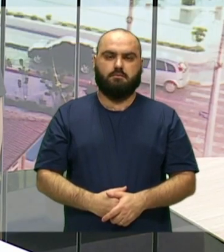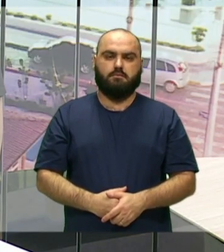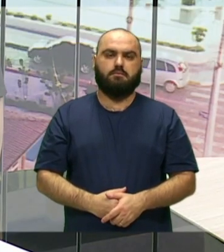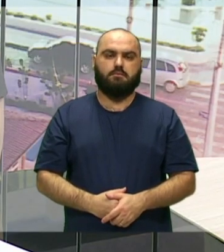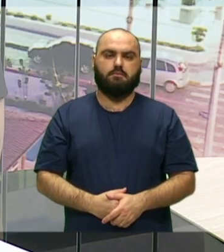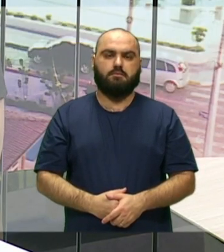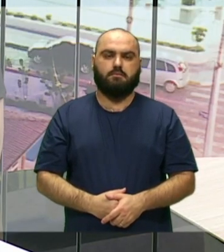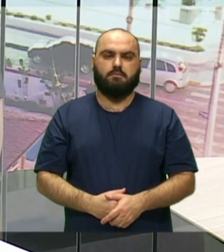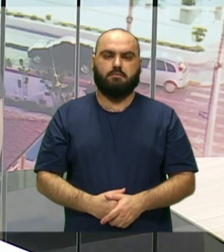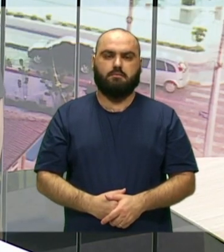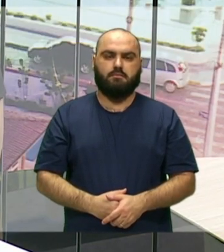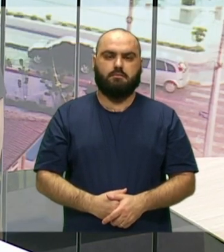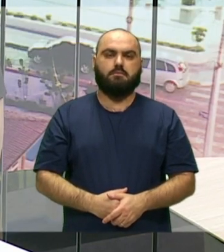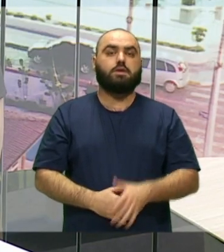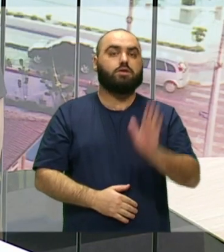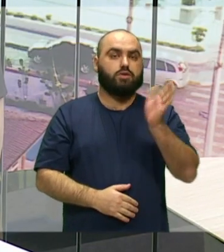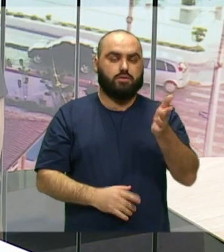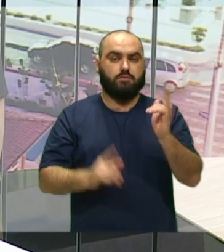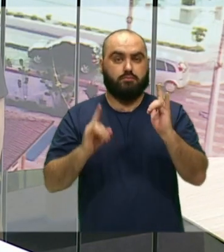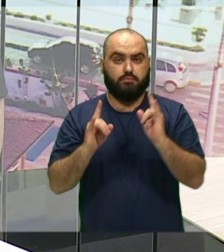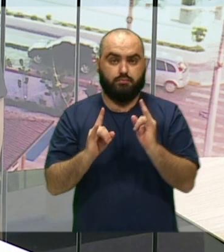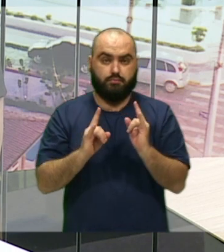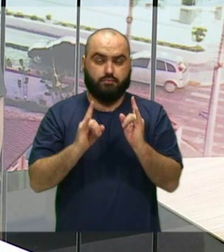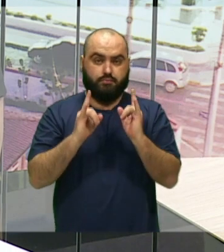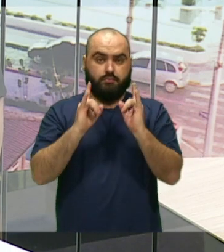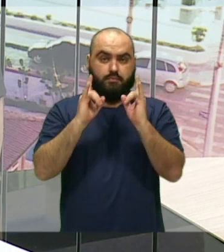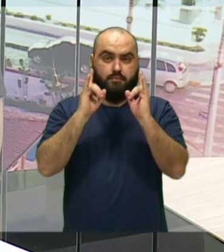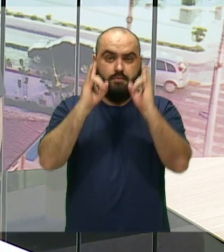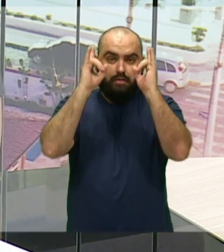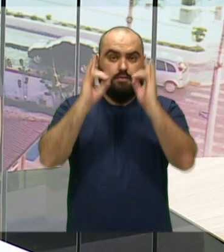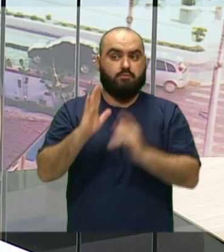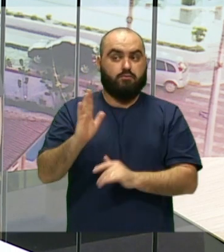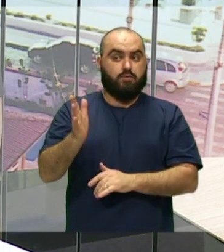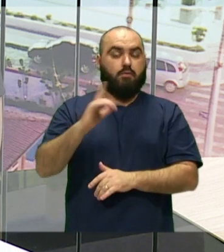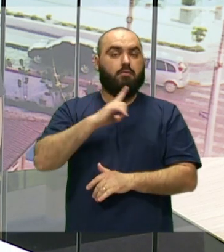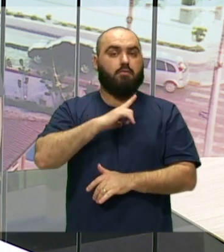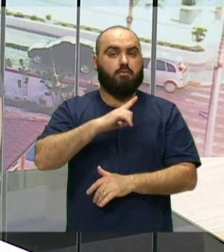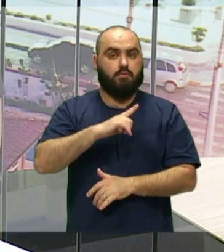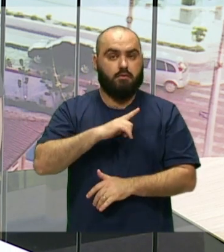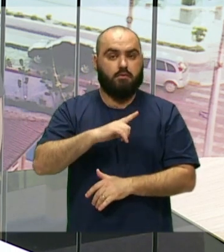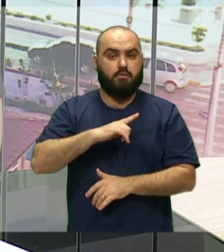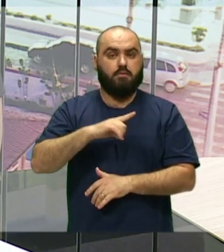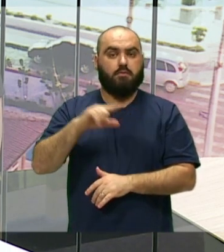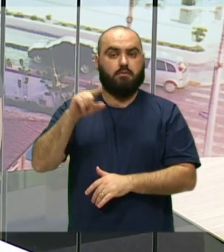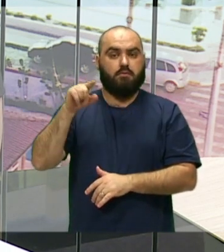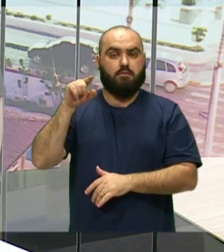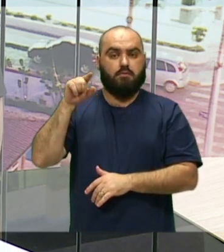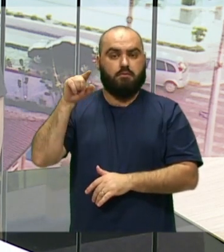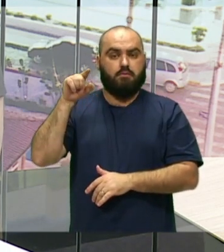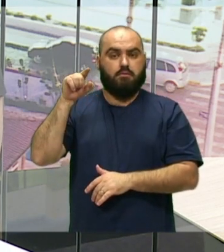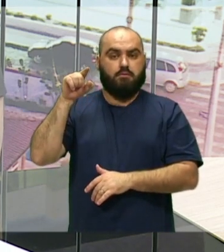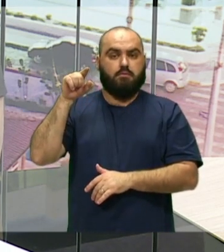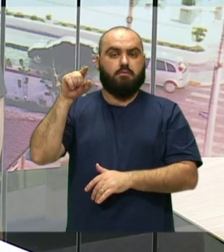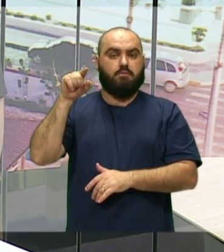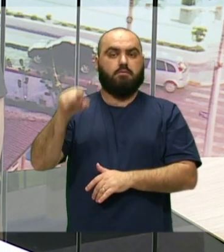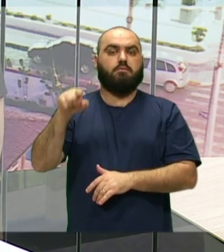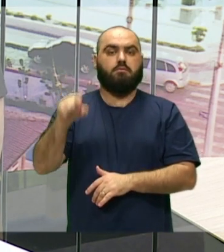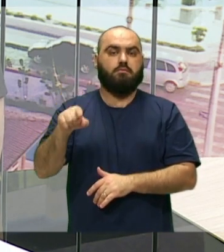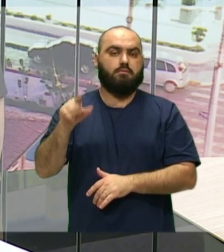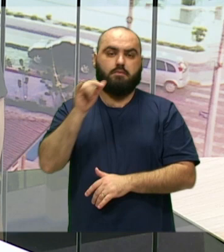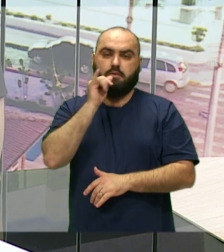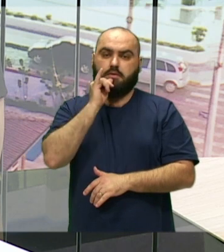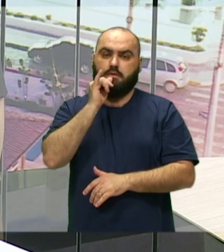veio já veio no prédio né construir o prédio já já veio com essa eh é com com